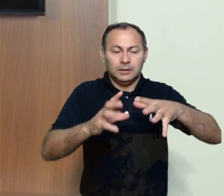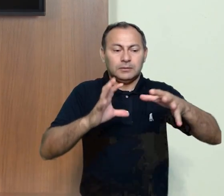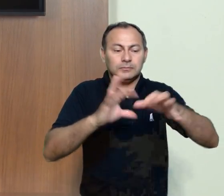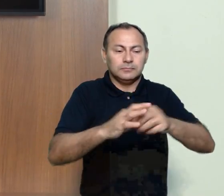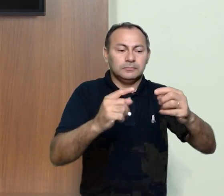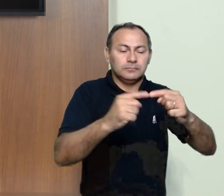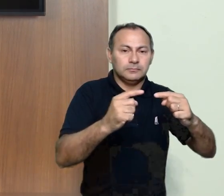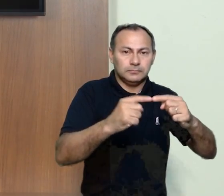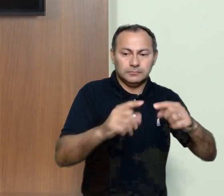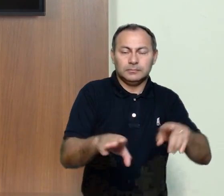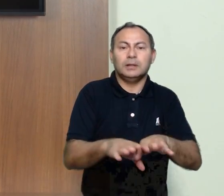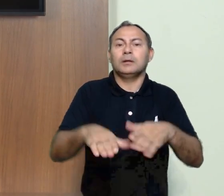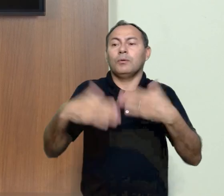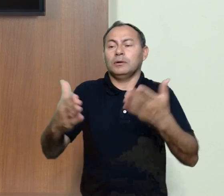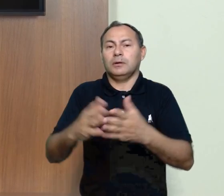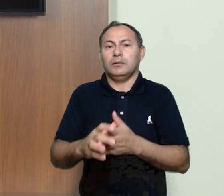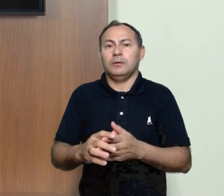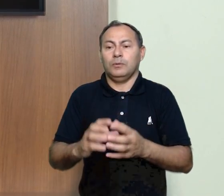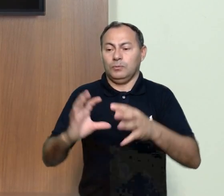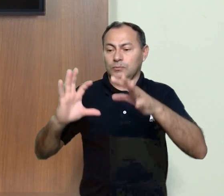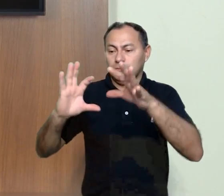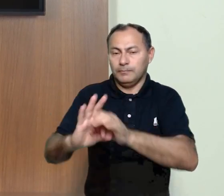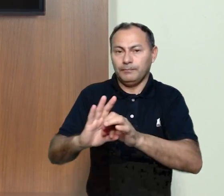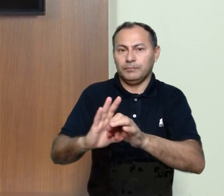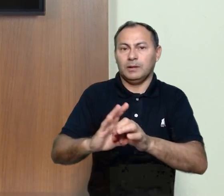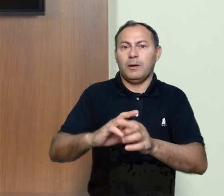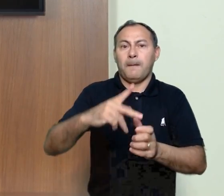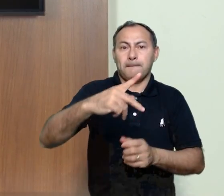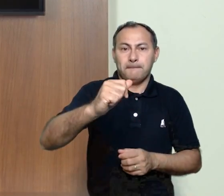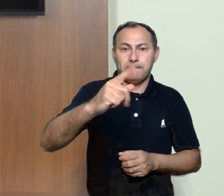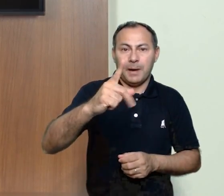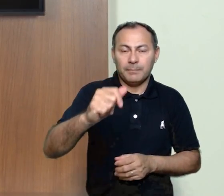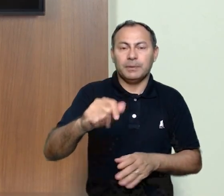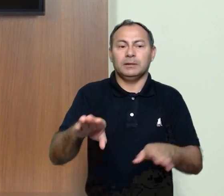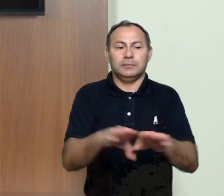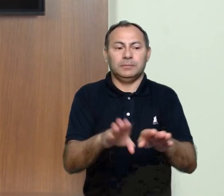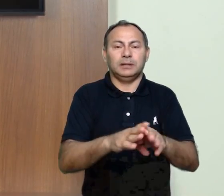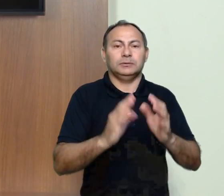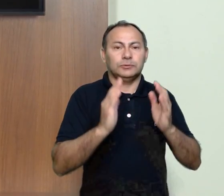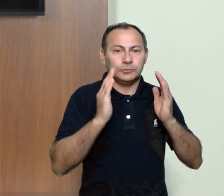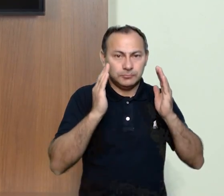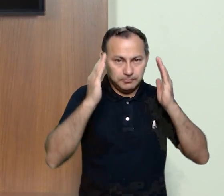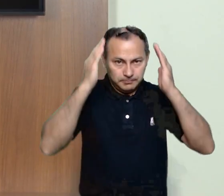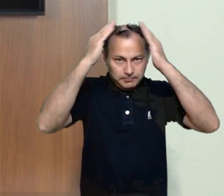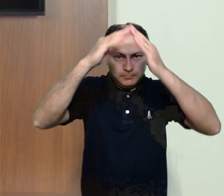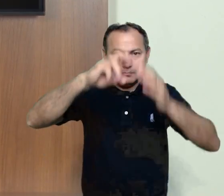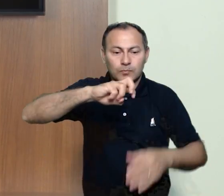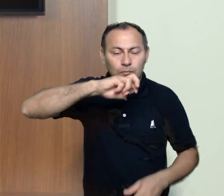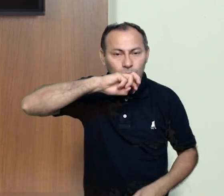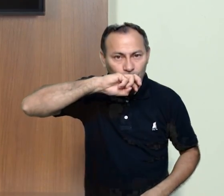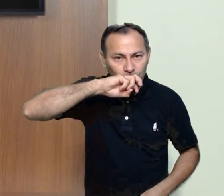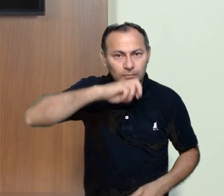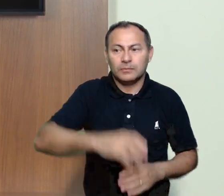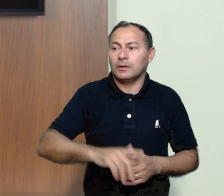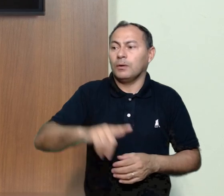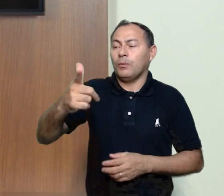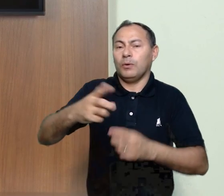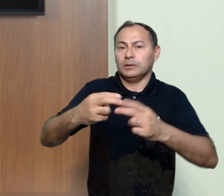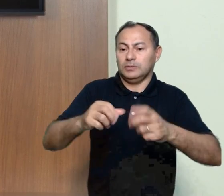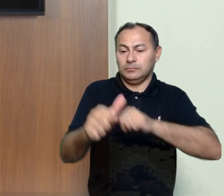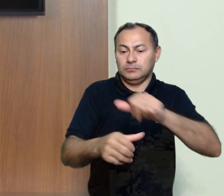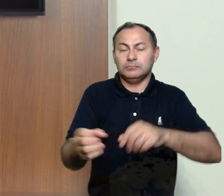Conciliar, como enquanto um elo entre o Papa e os bispos. Outra